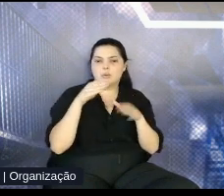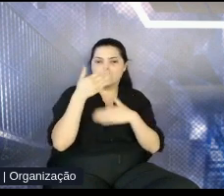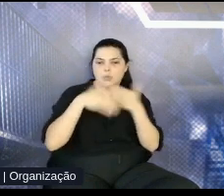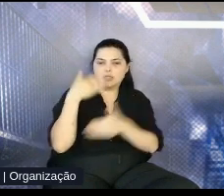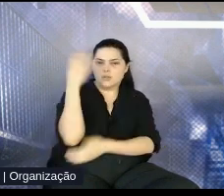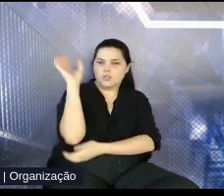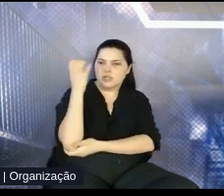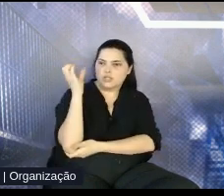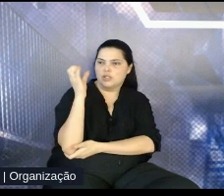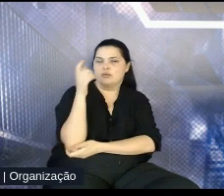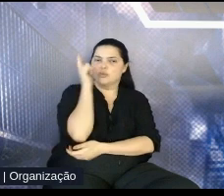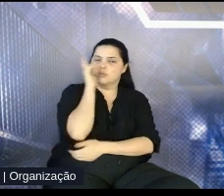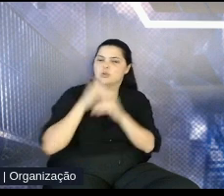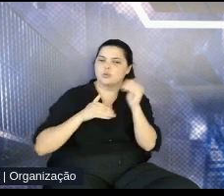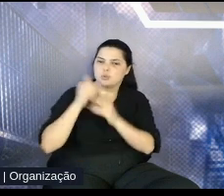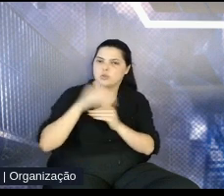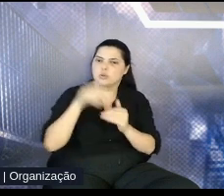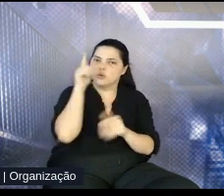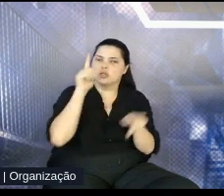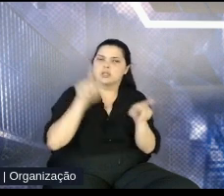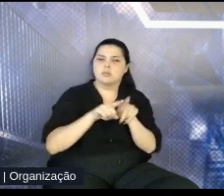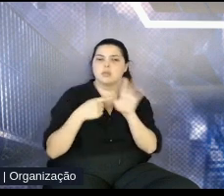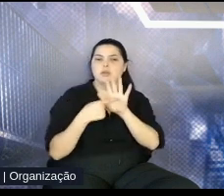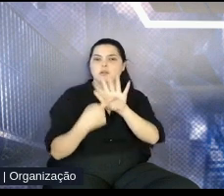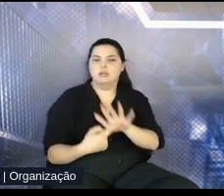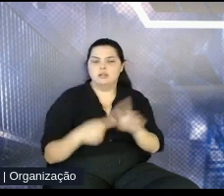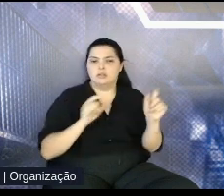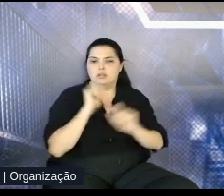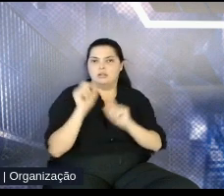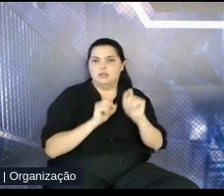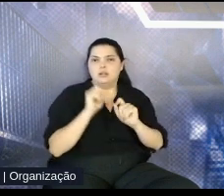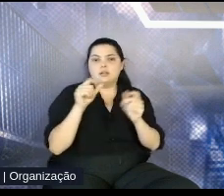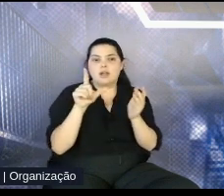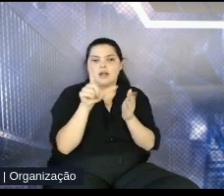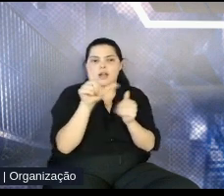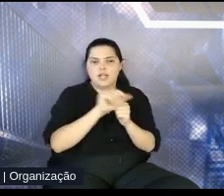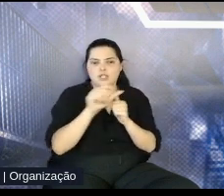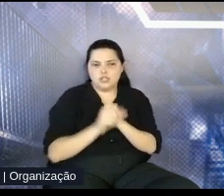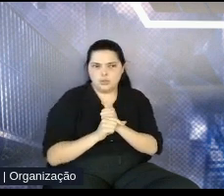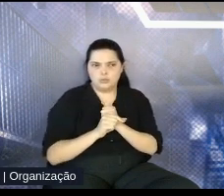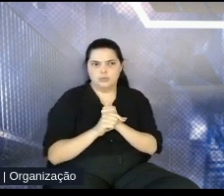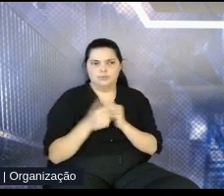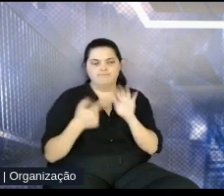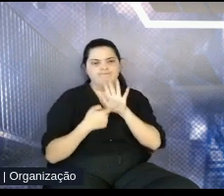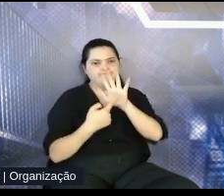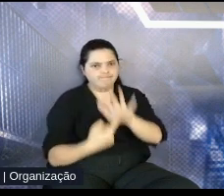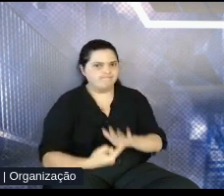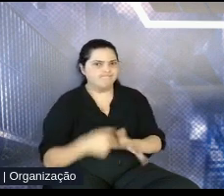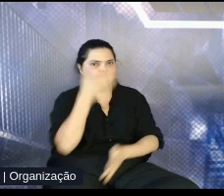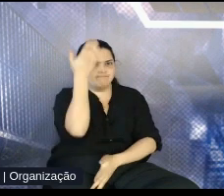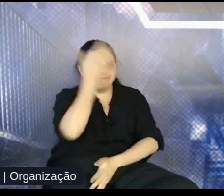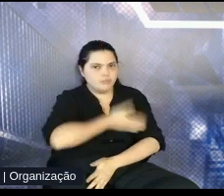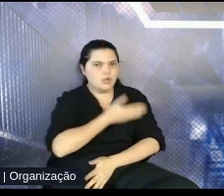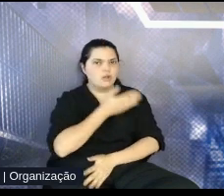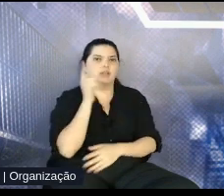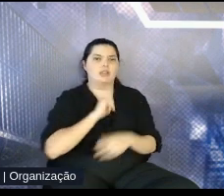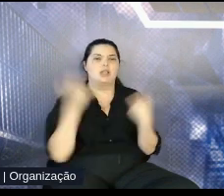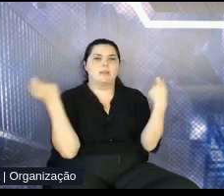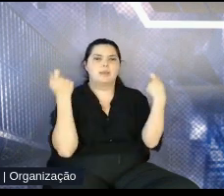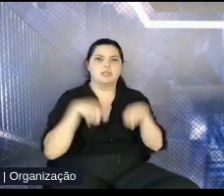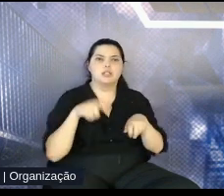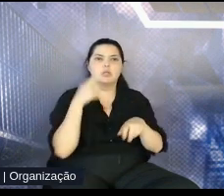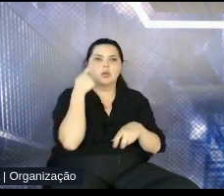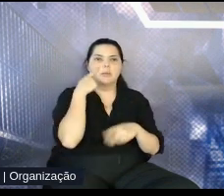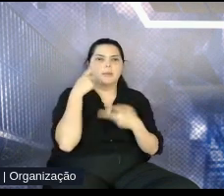vem construindo, a gente consegue demonstrar que esses artigos apresentam esse impacto, apresentam essa possibilidade de que, olha,